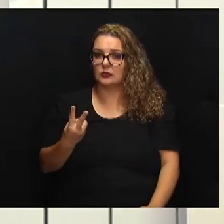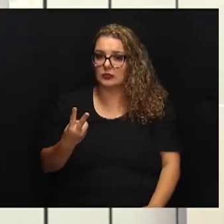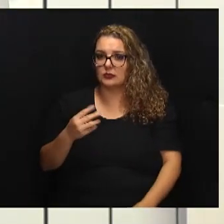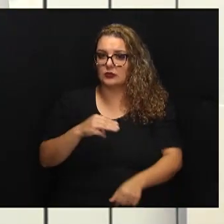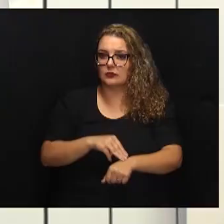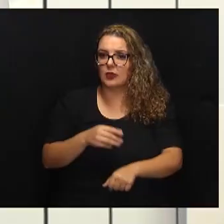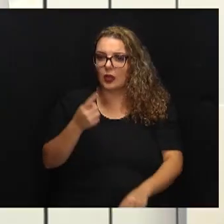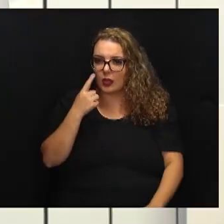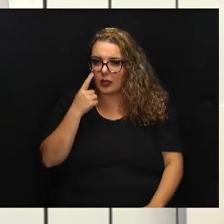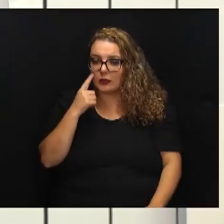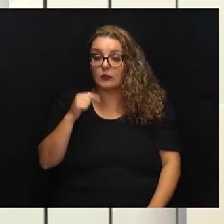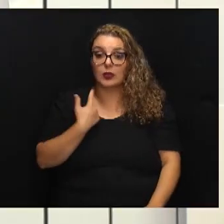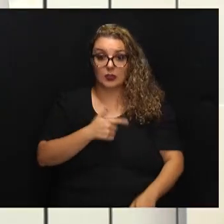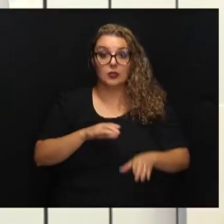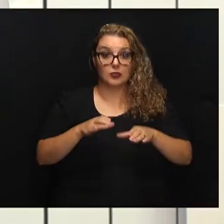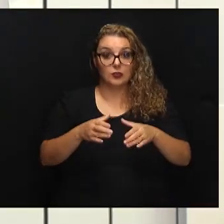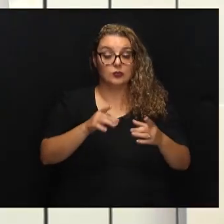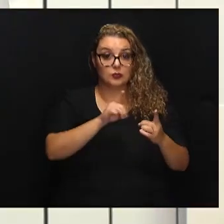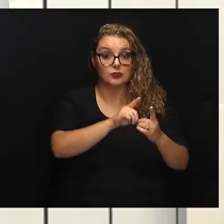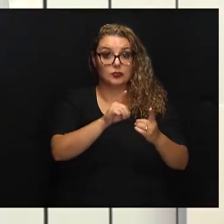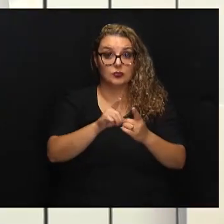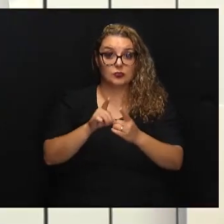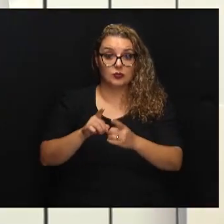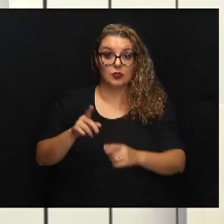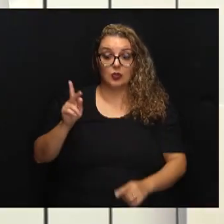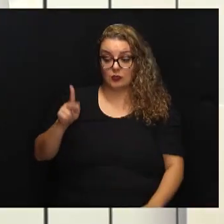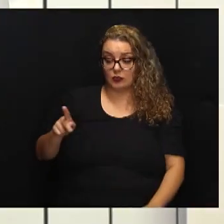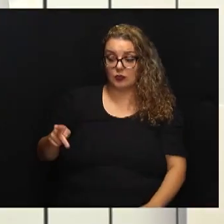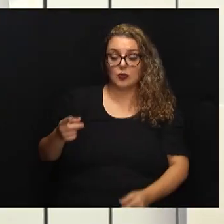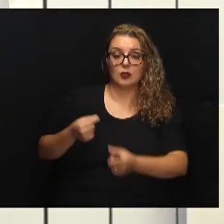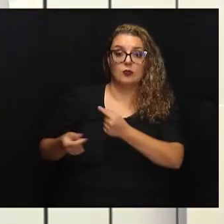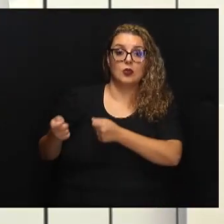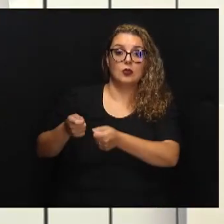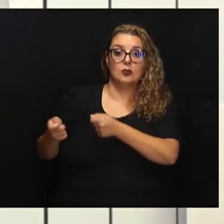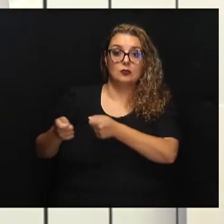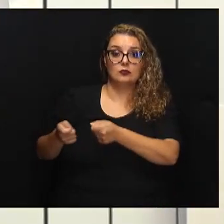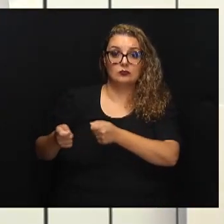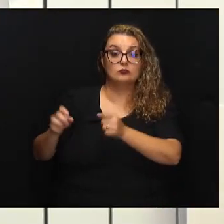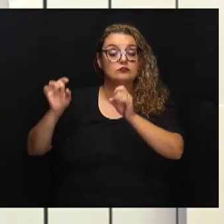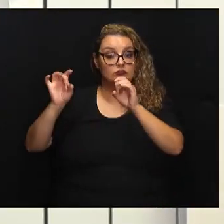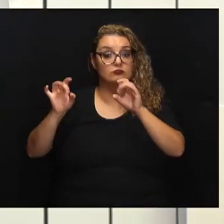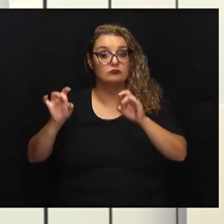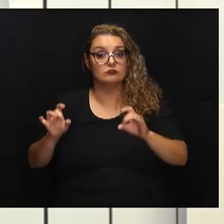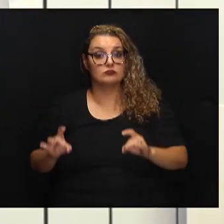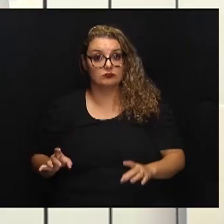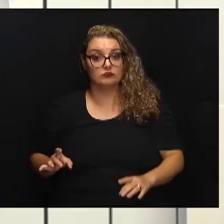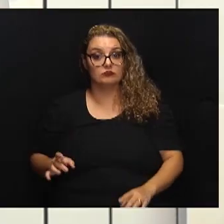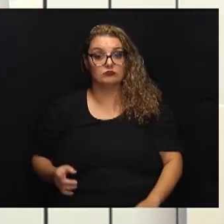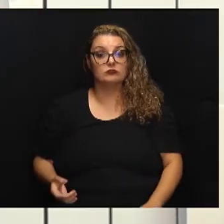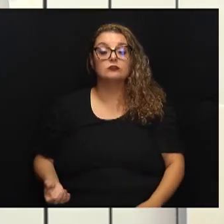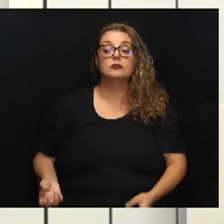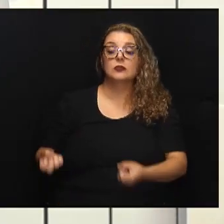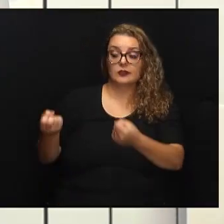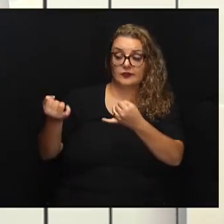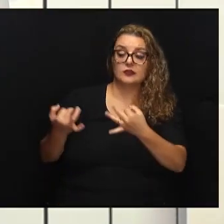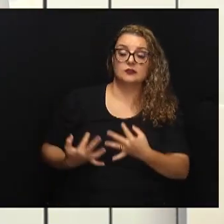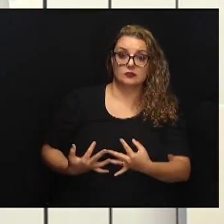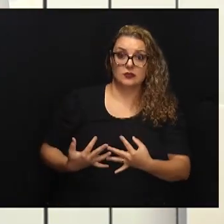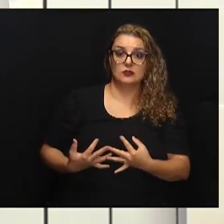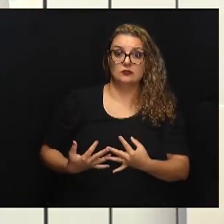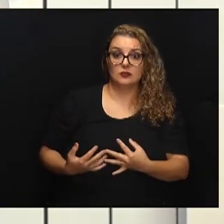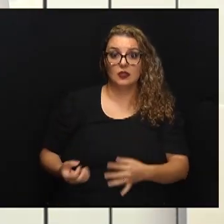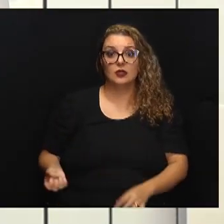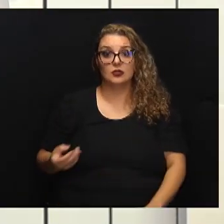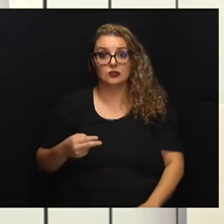olha só, a nossa equipe consultou um professor de negócios especialista que vai nos explicar sobre as